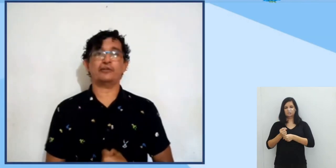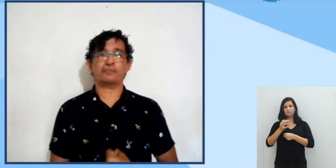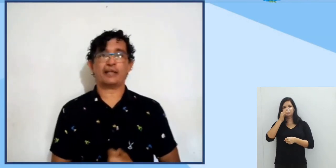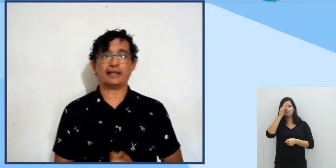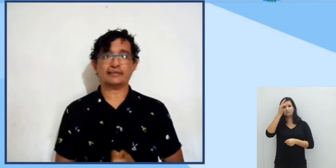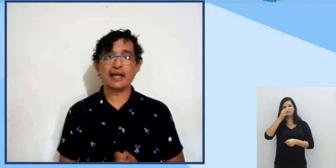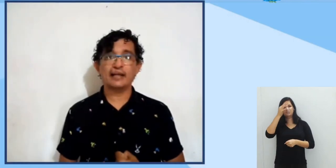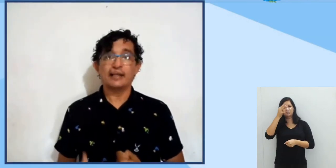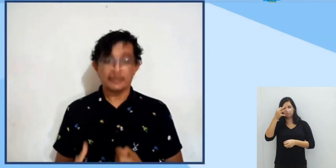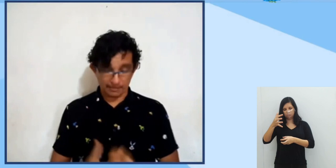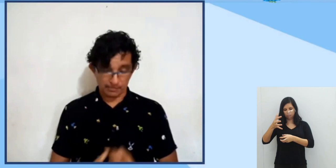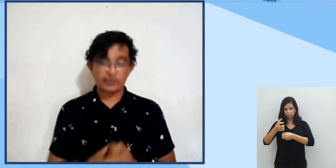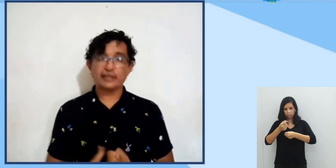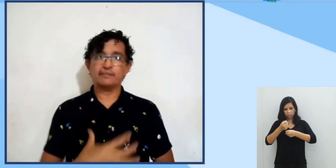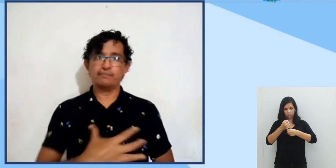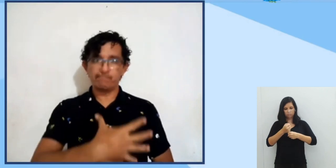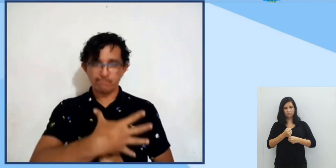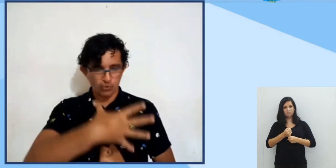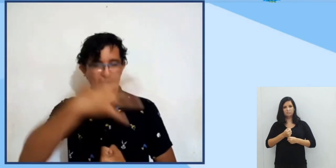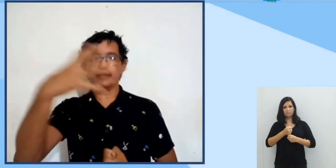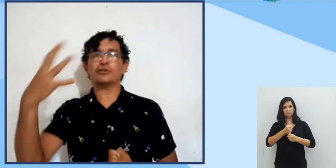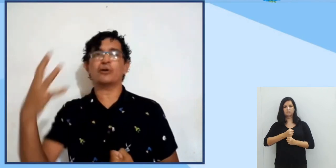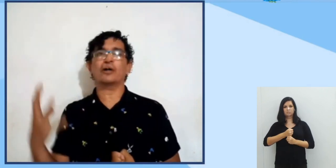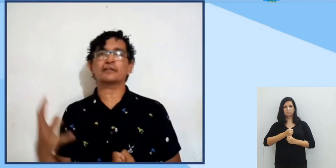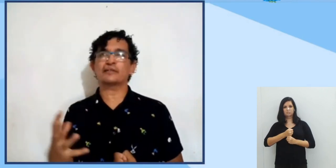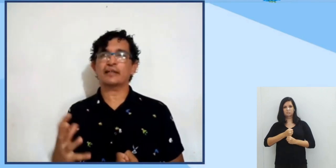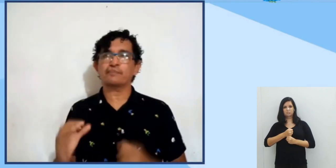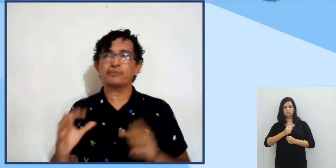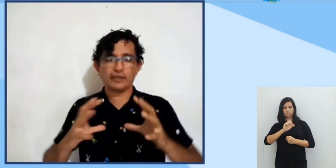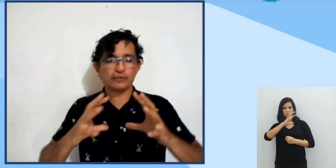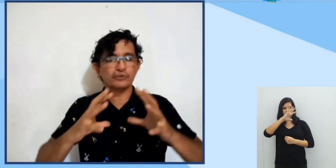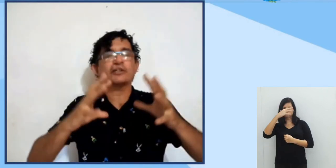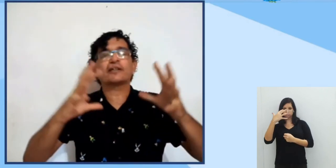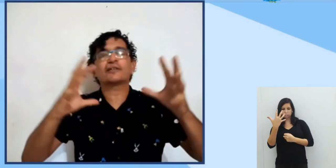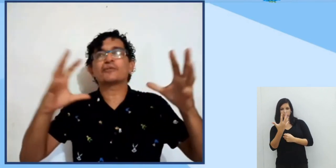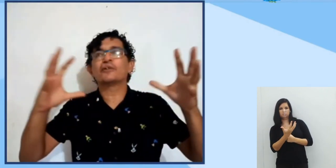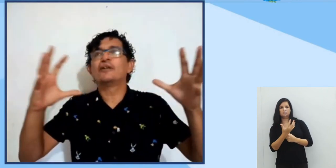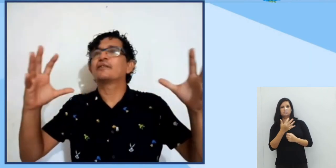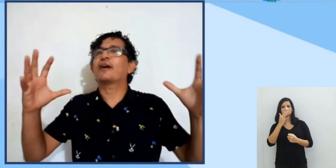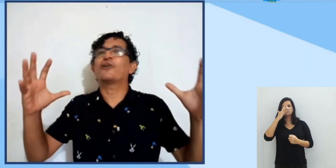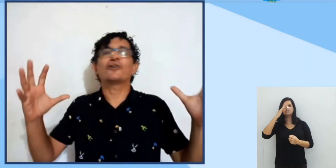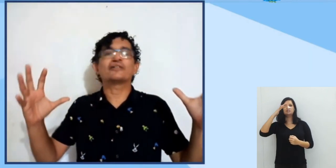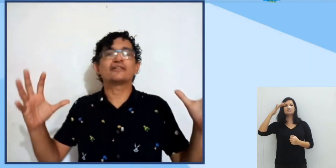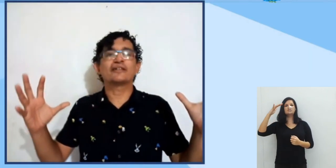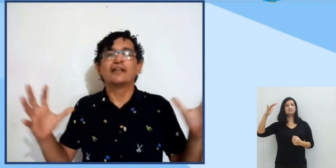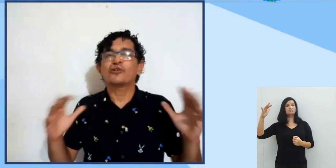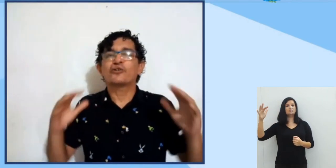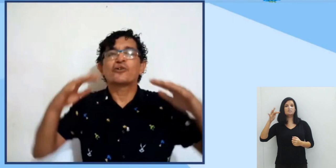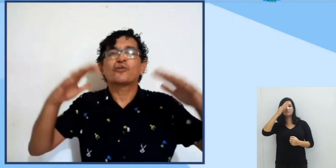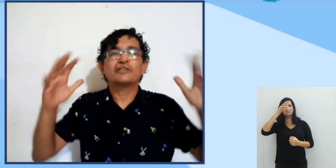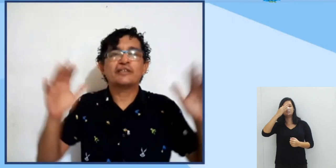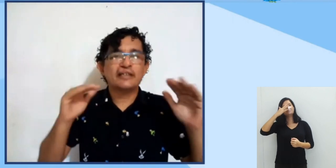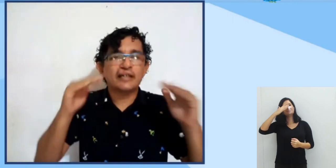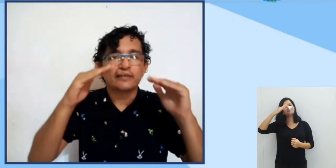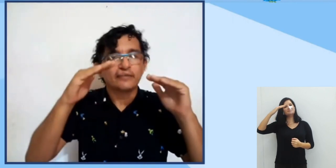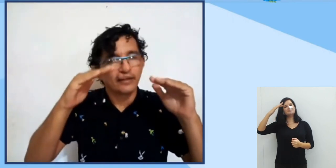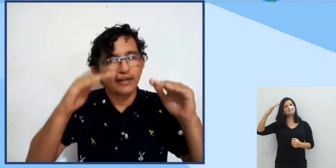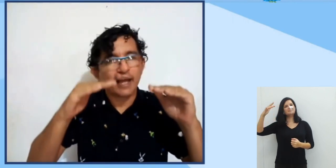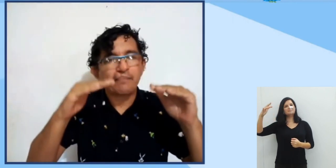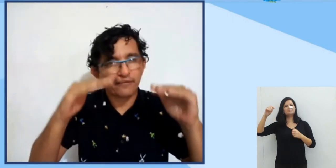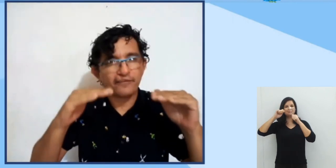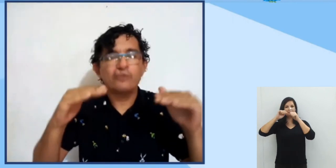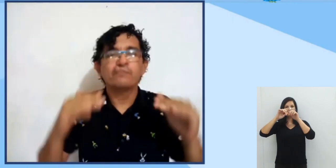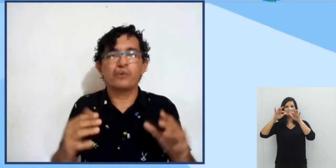perto do peito para casar. Sabe por que esse buquê de rosas? Era porque o cheiro da rosa